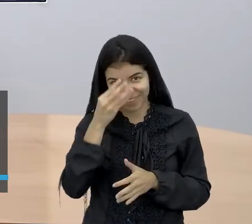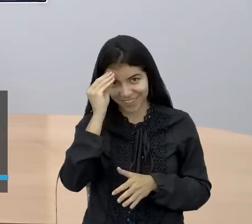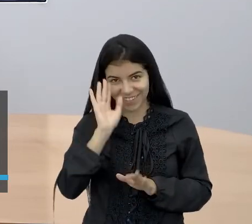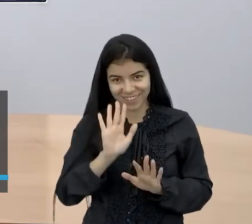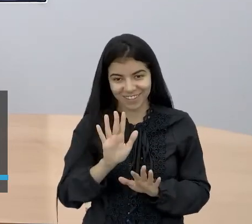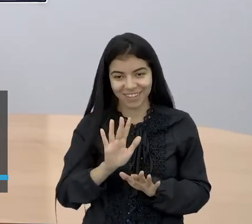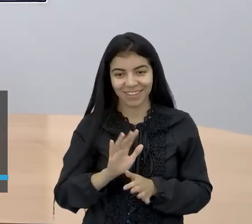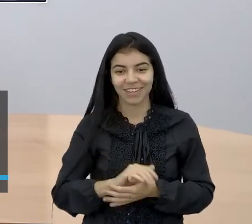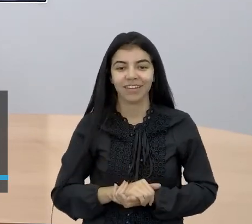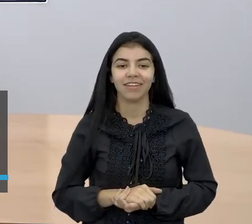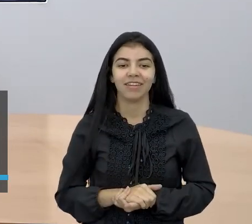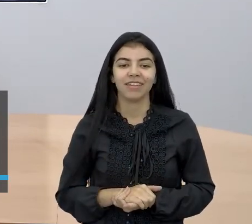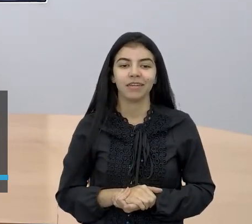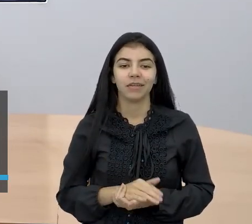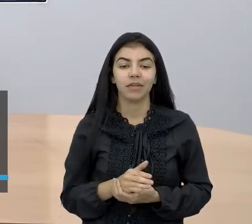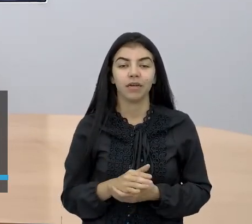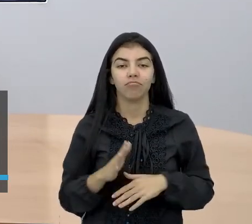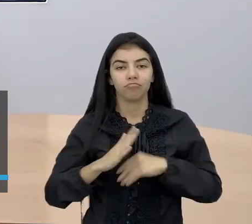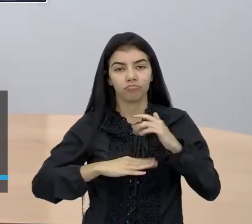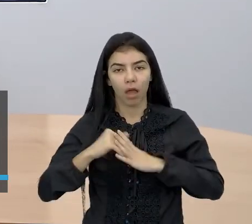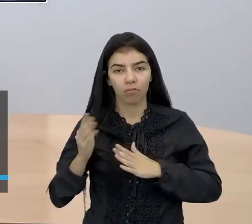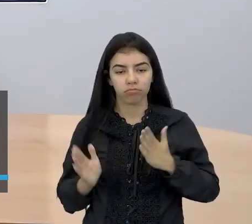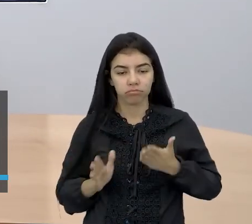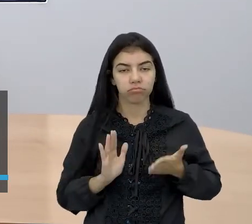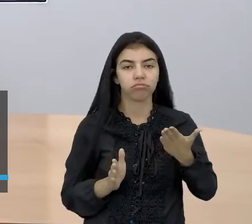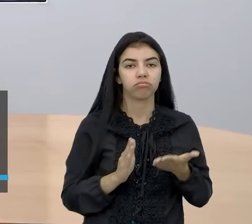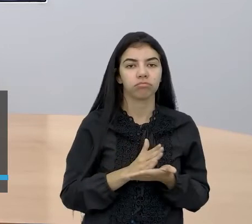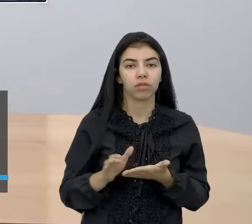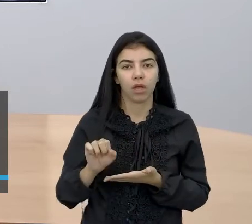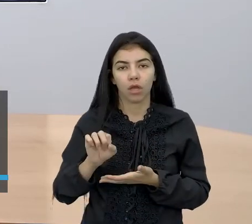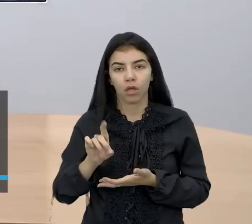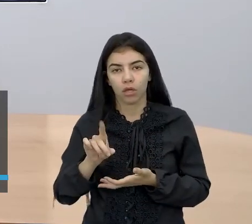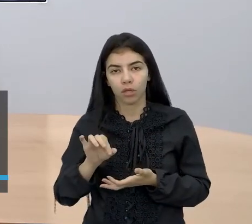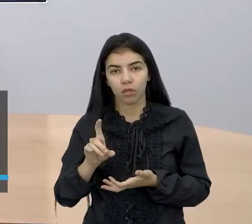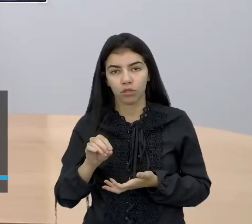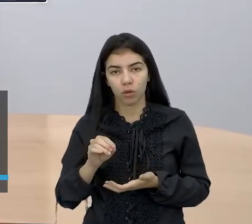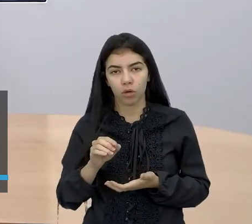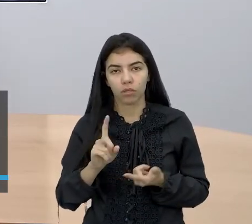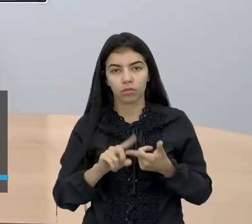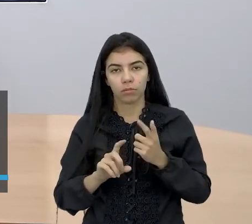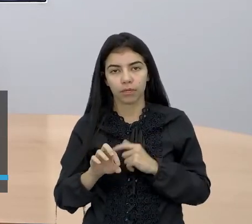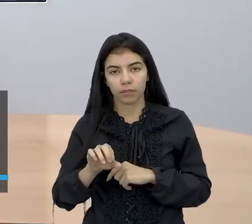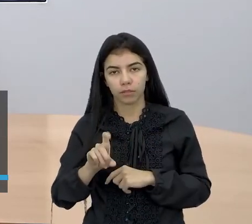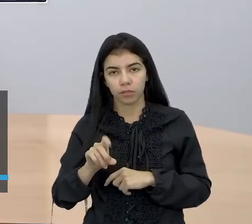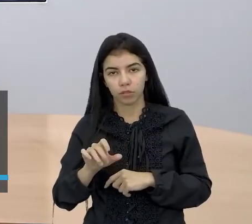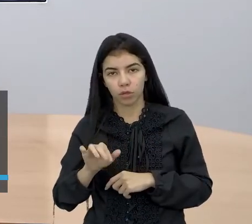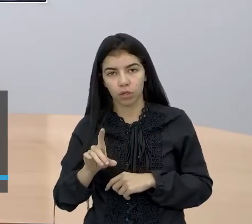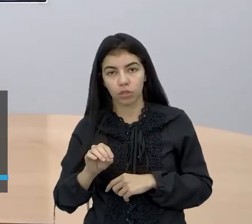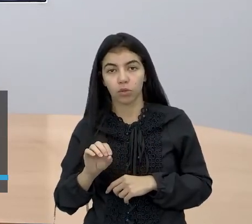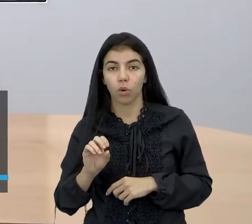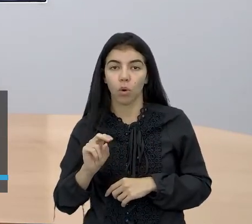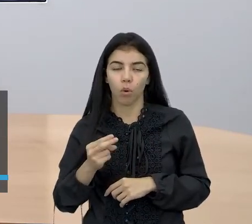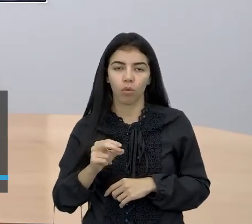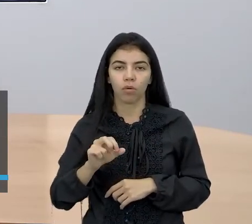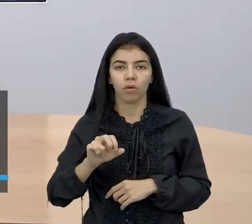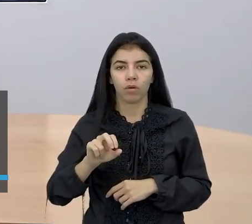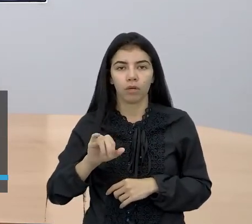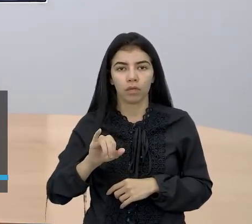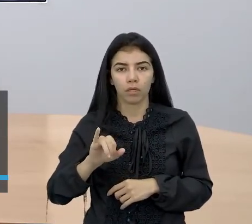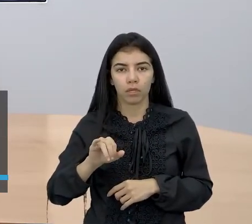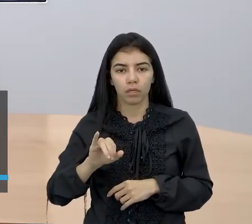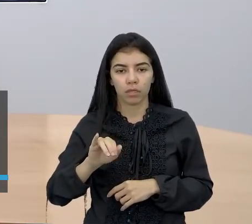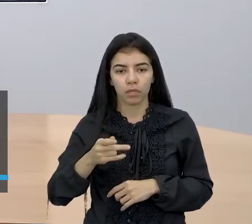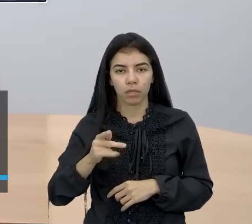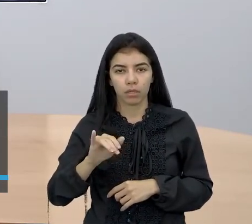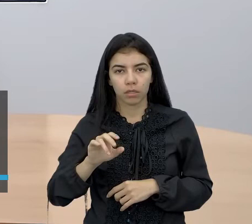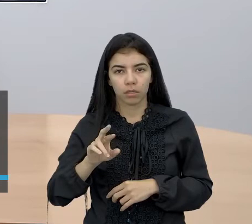branco, esse processo de separação de sólido com outro sólido heterogêneo ou alguma coisa ali que você encontre que